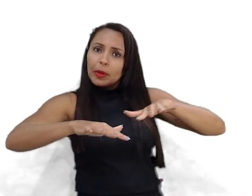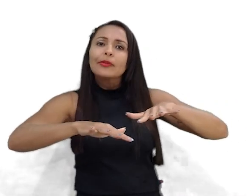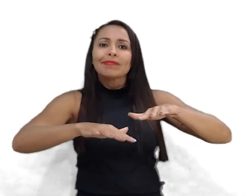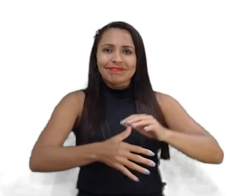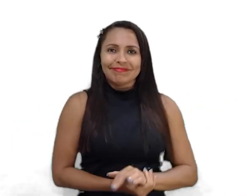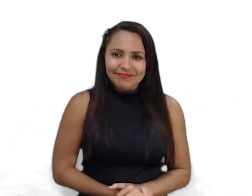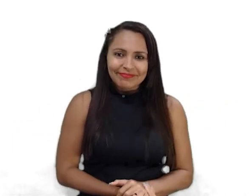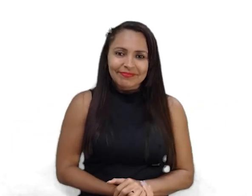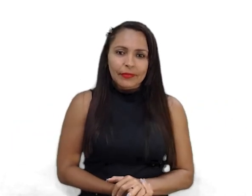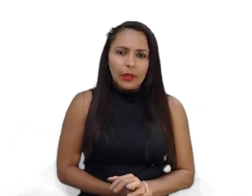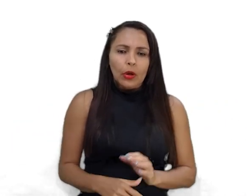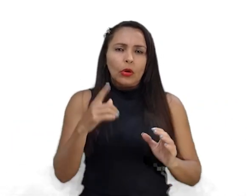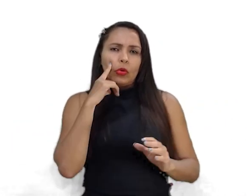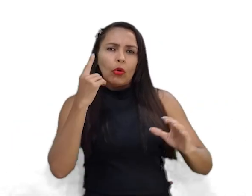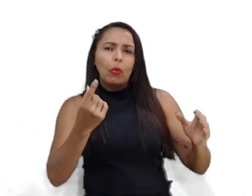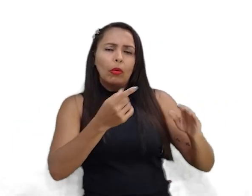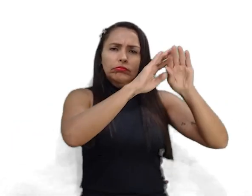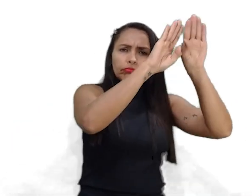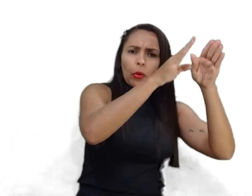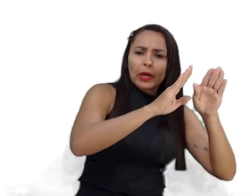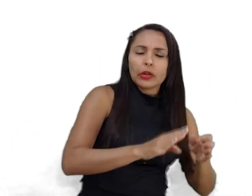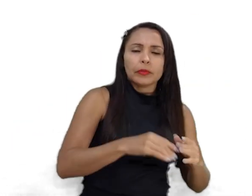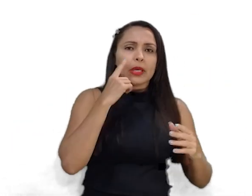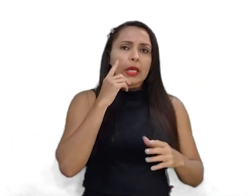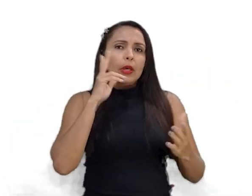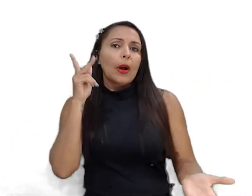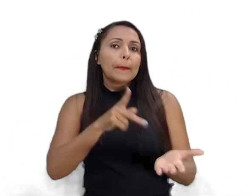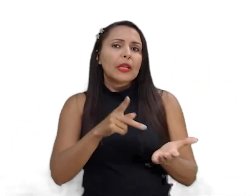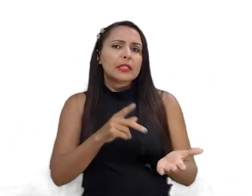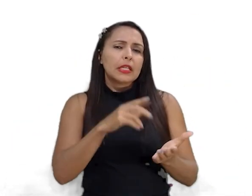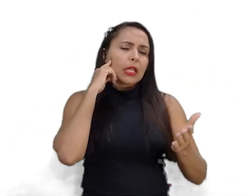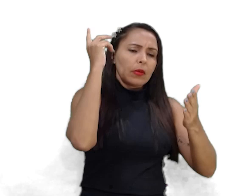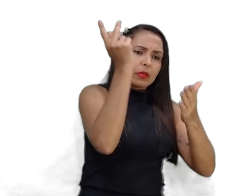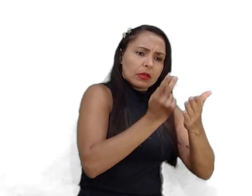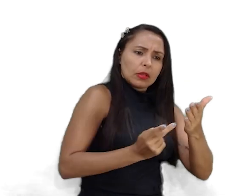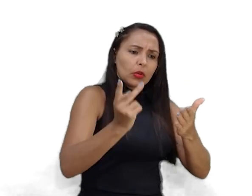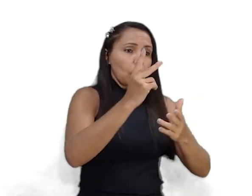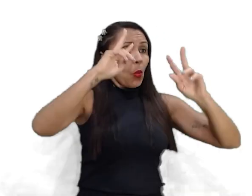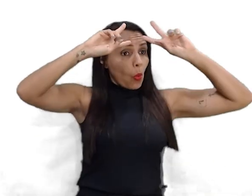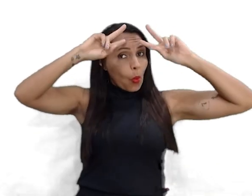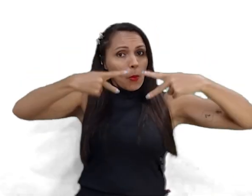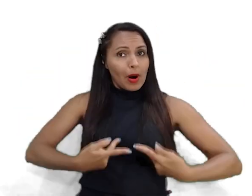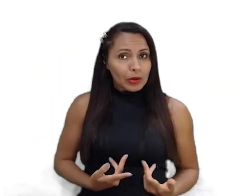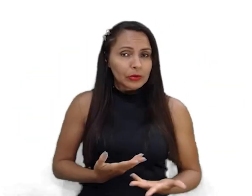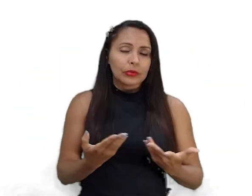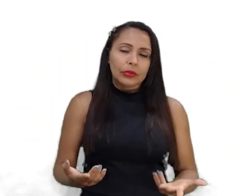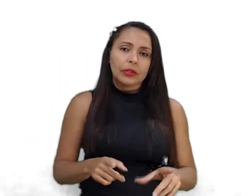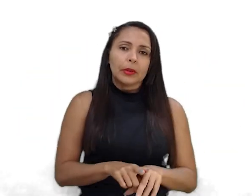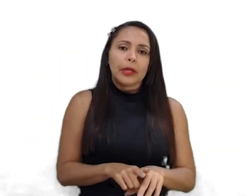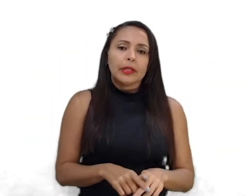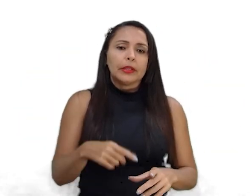como as formas geométricas, também a presença de figuras humanas, mas não tão realista e também nem